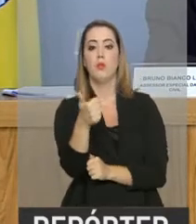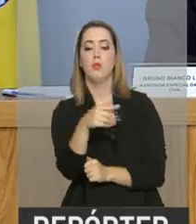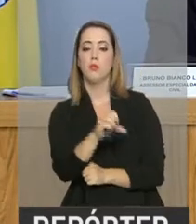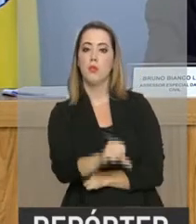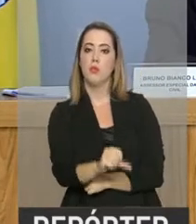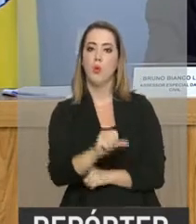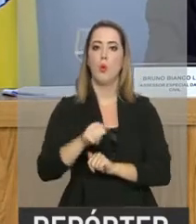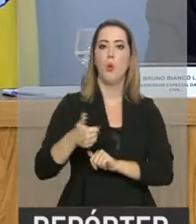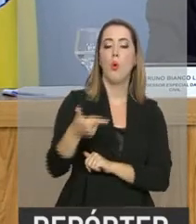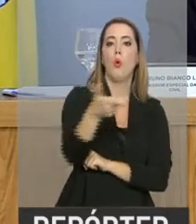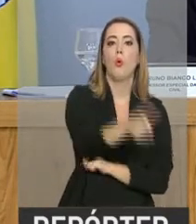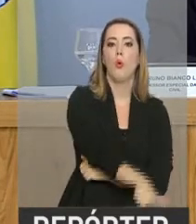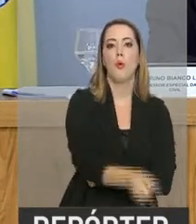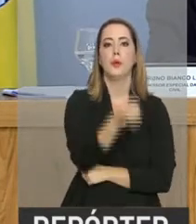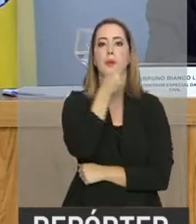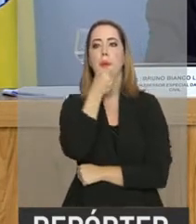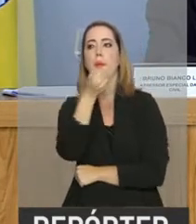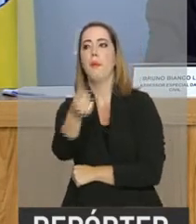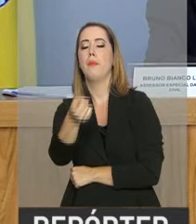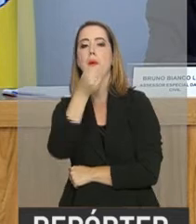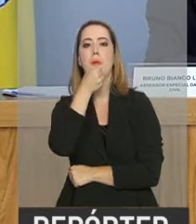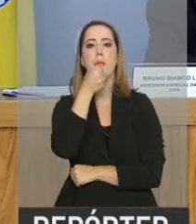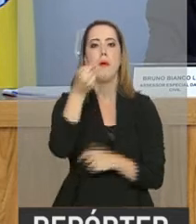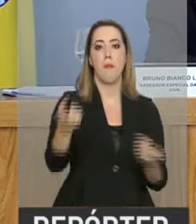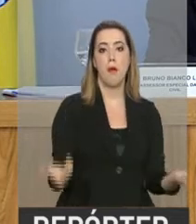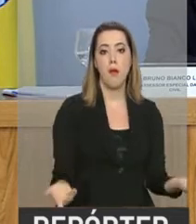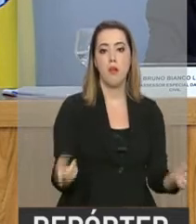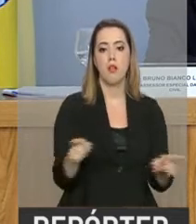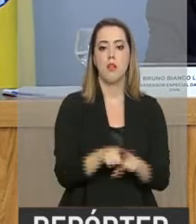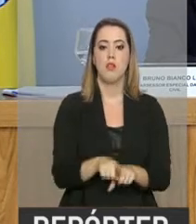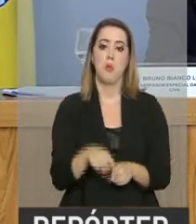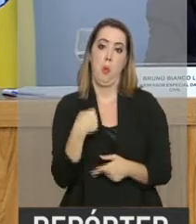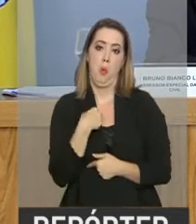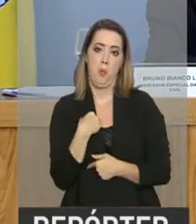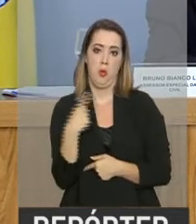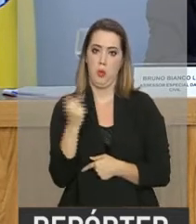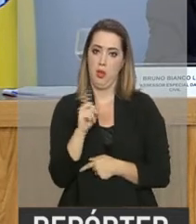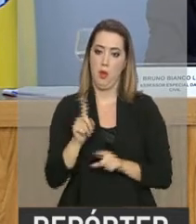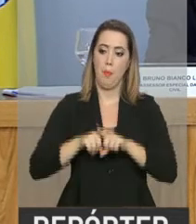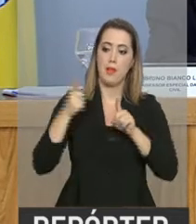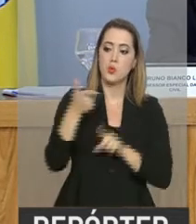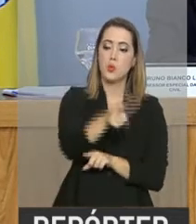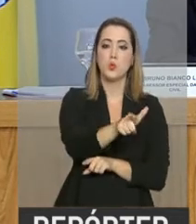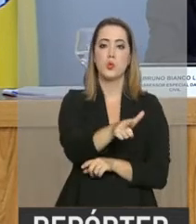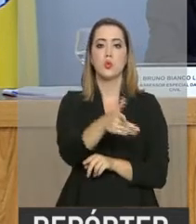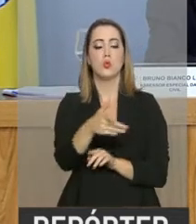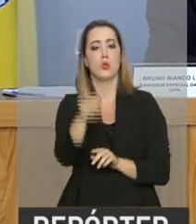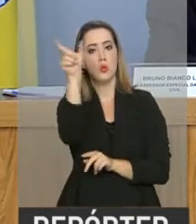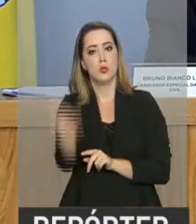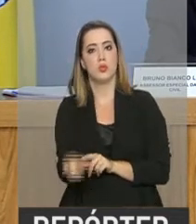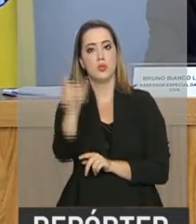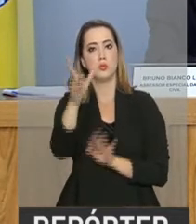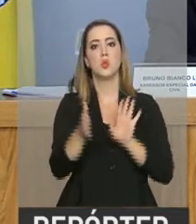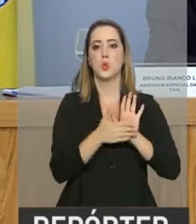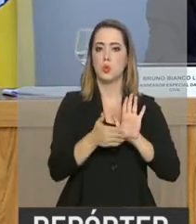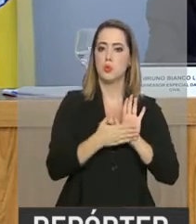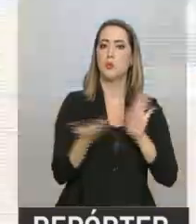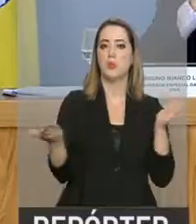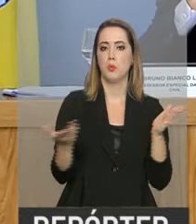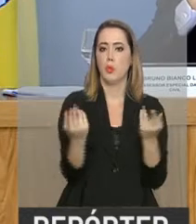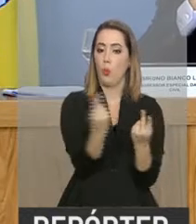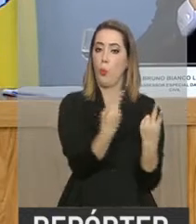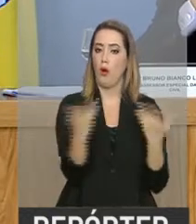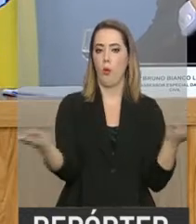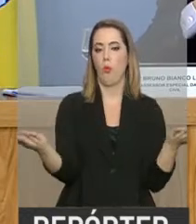vai ter uma outra entrevista coletiva não como as três aqui não comigo mas com outras pessoas procurando coisas muito parecidas com o que estou propondo agora